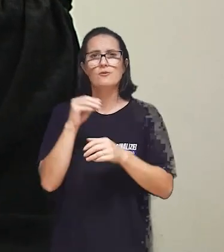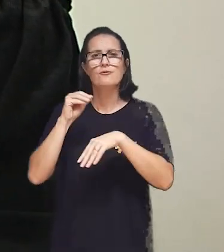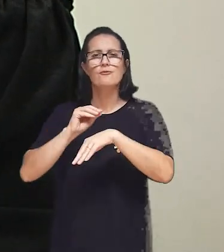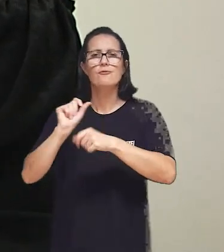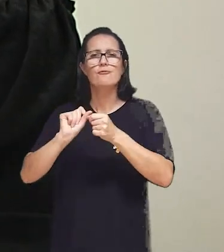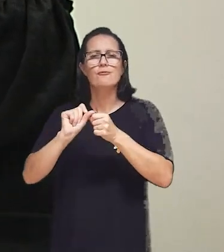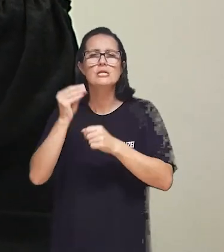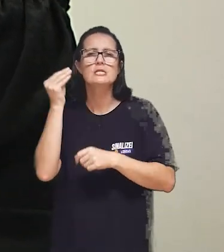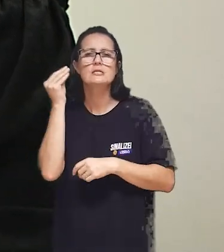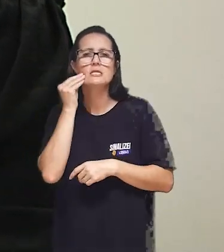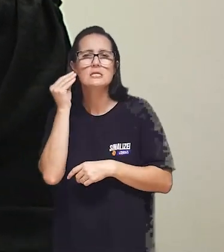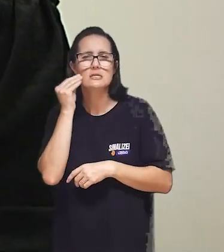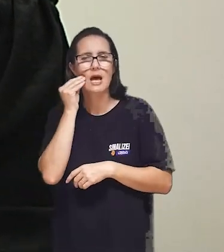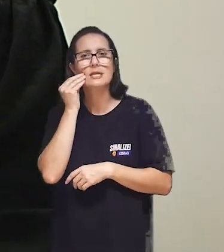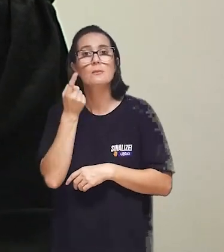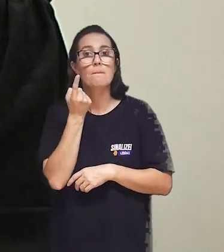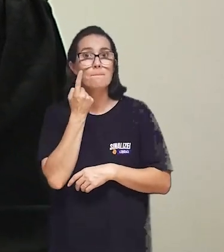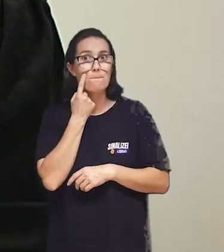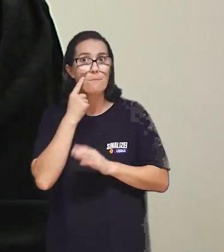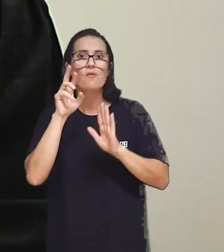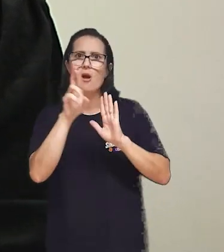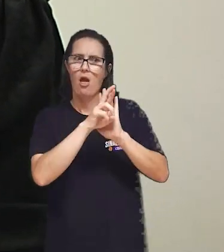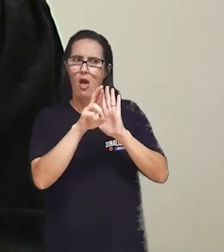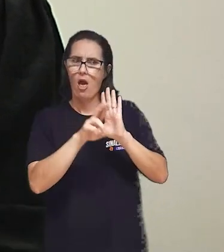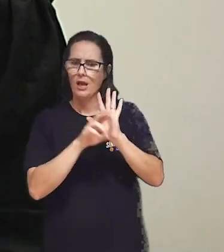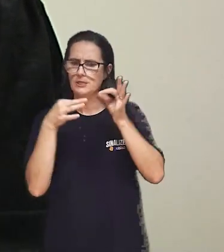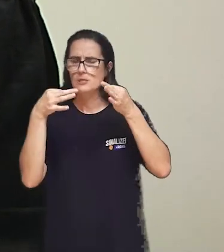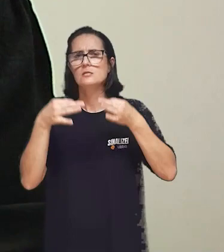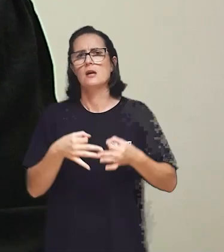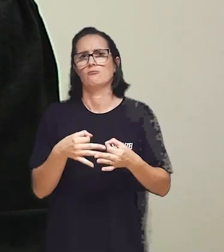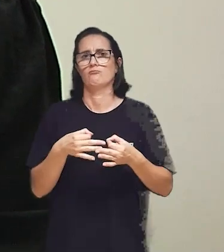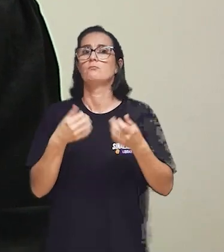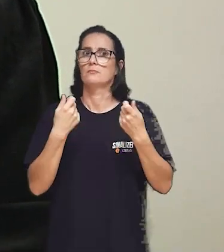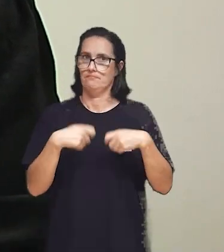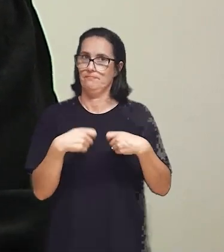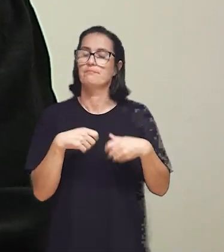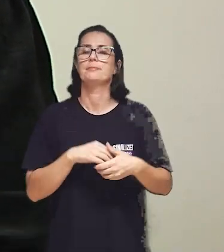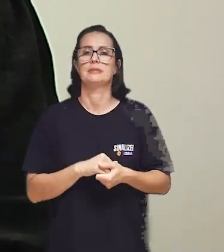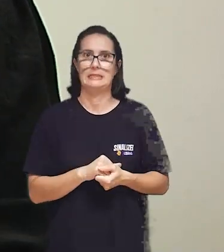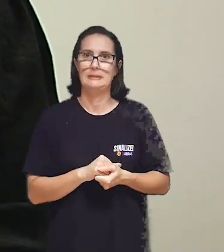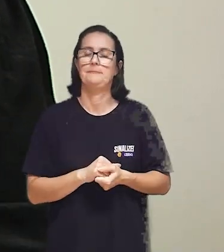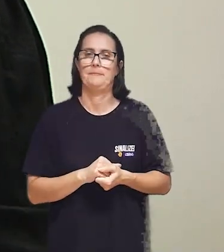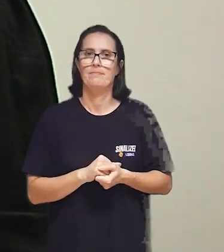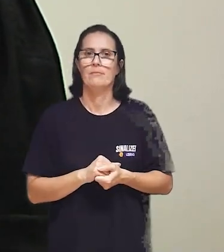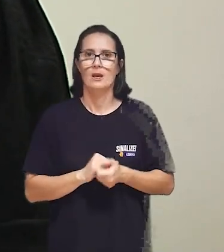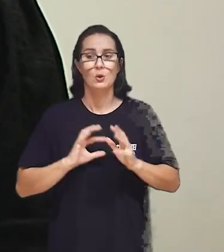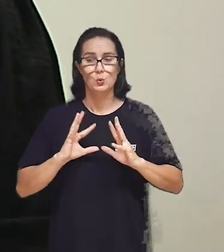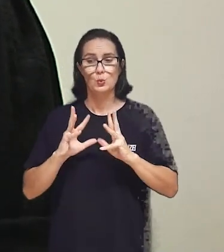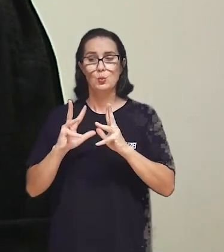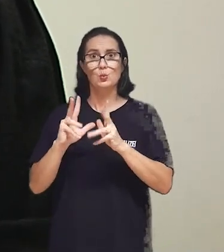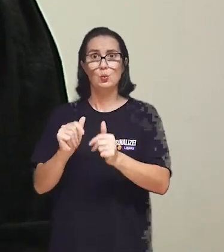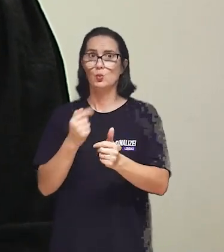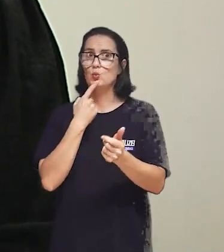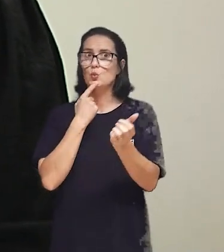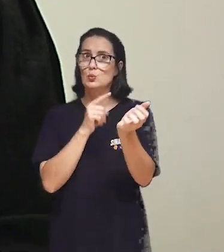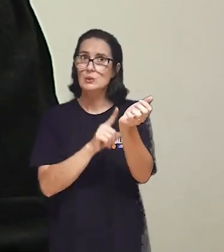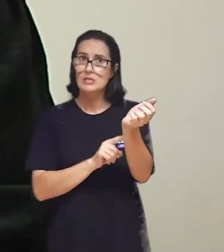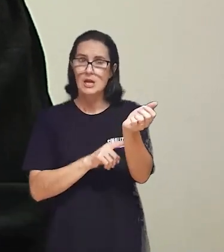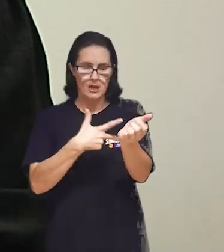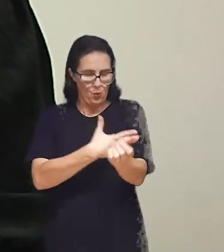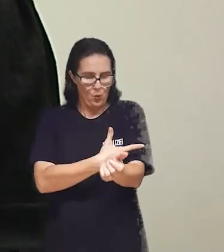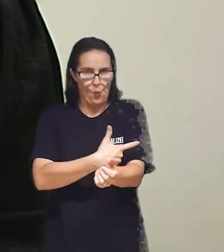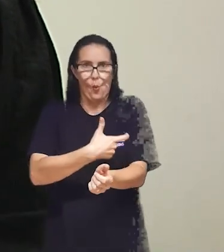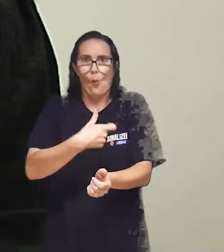para verificar se esses critérios estão sendo atendidos. No caso, então, todo sangue